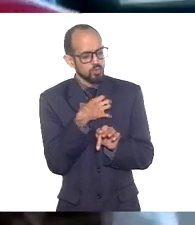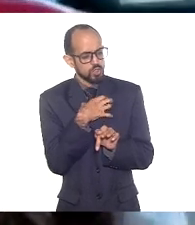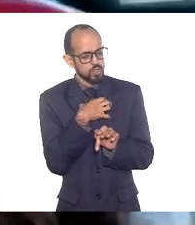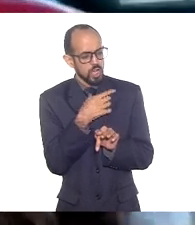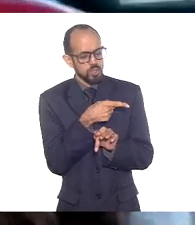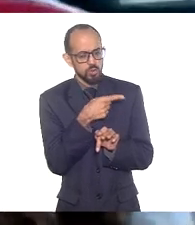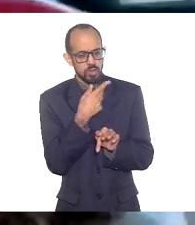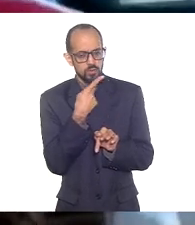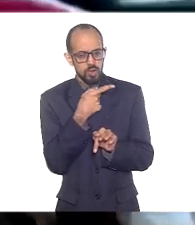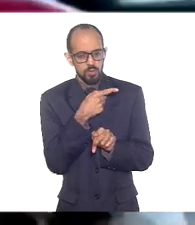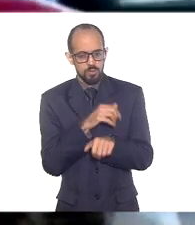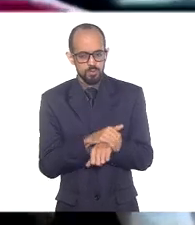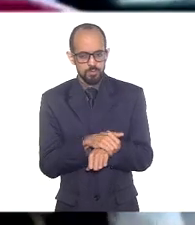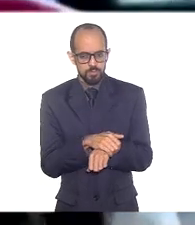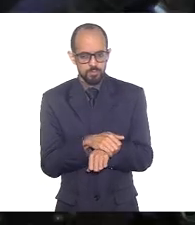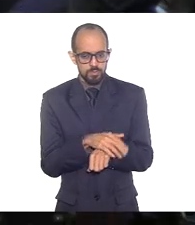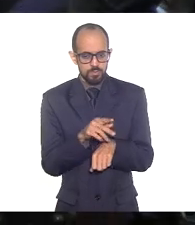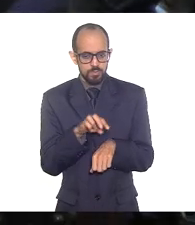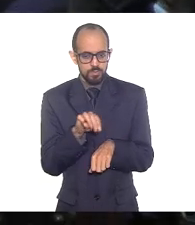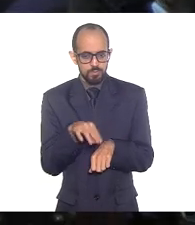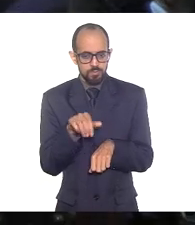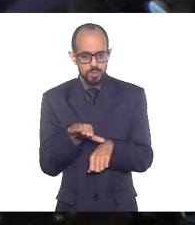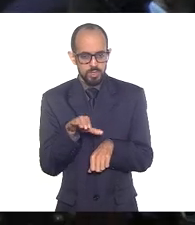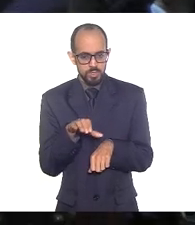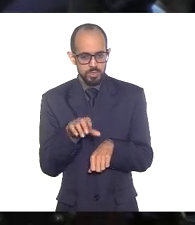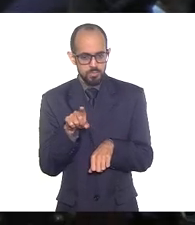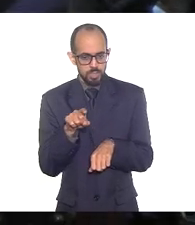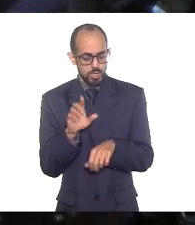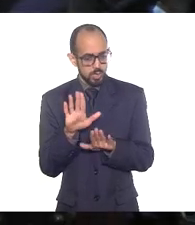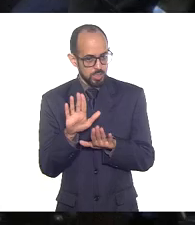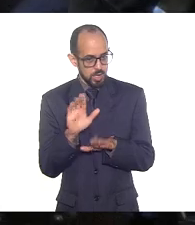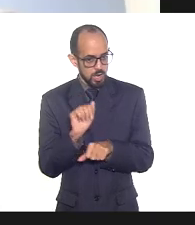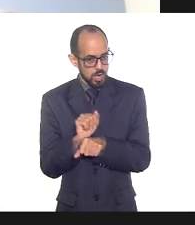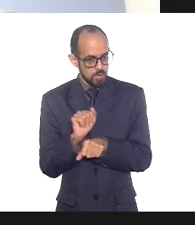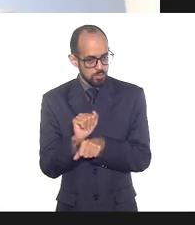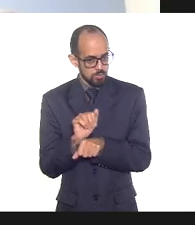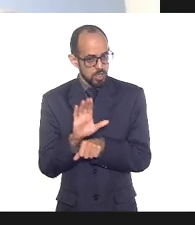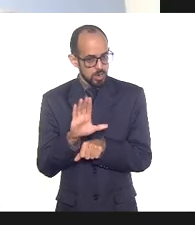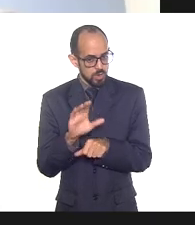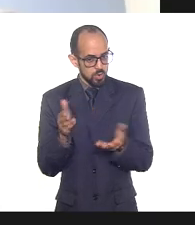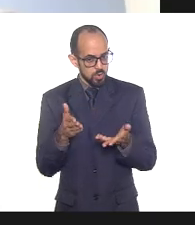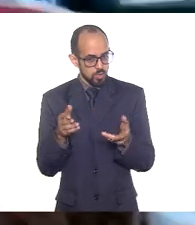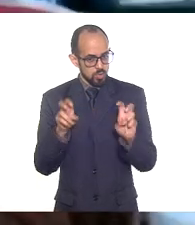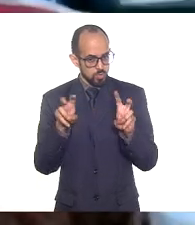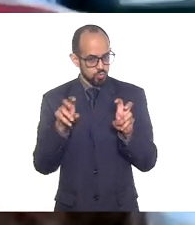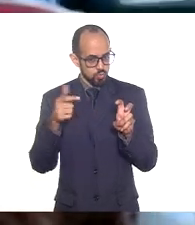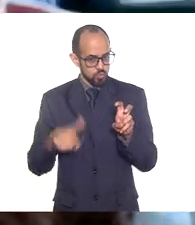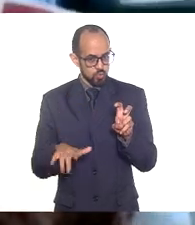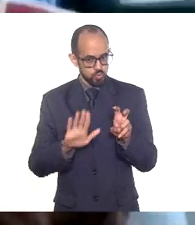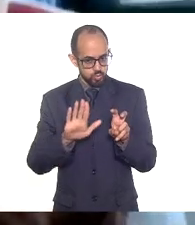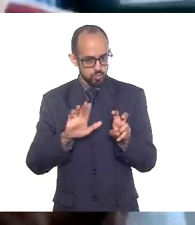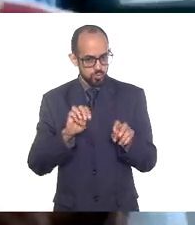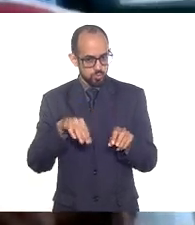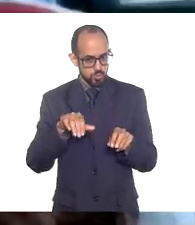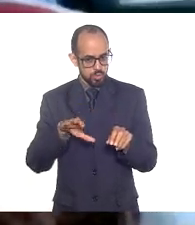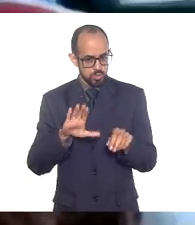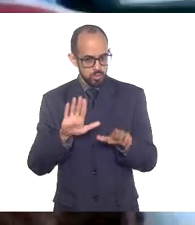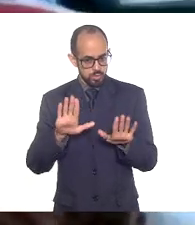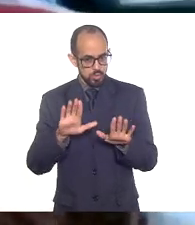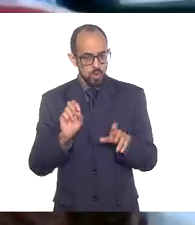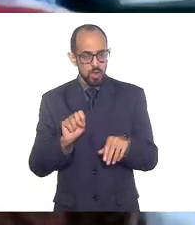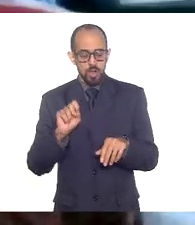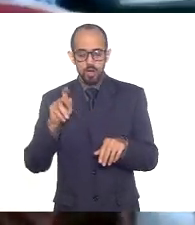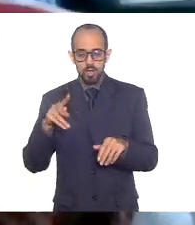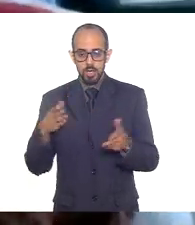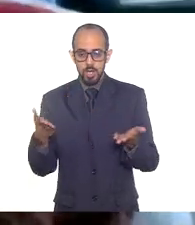um dos pontos mais que o projeto da pauta é outro eu sei tudo bem então tudo bem esse projeto tá